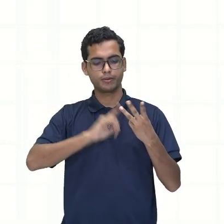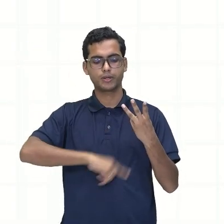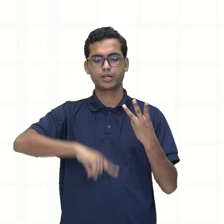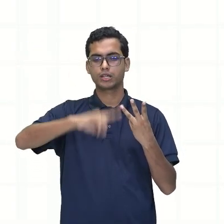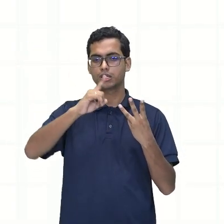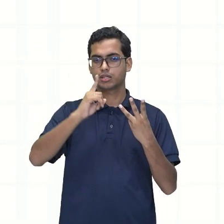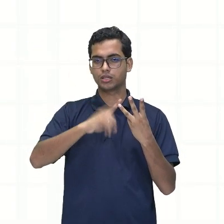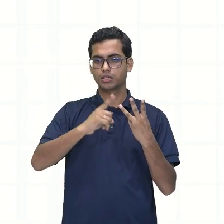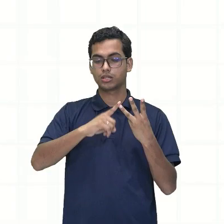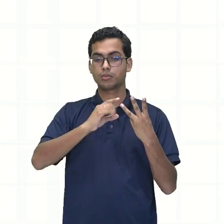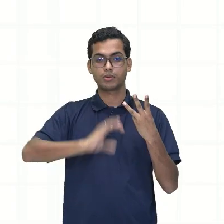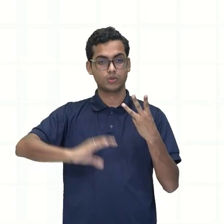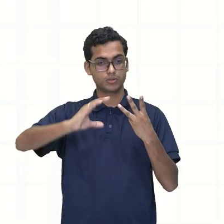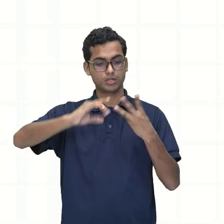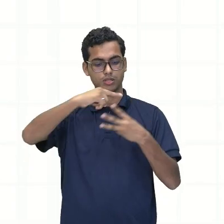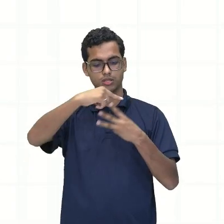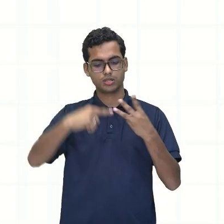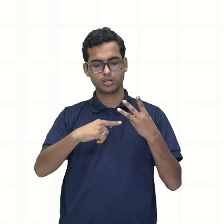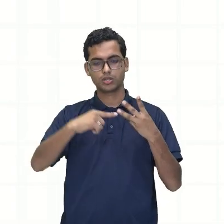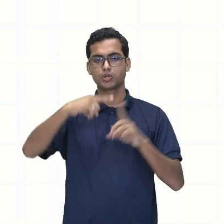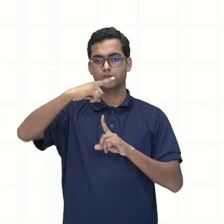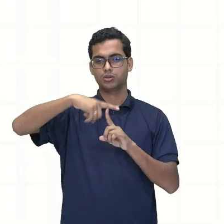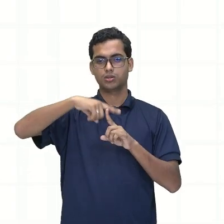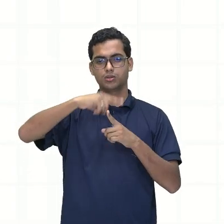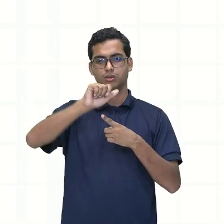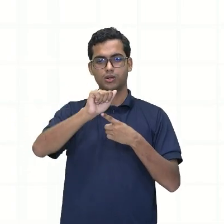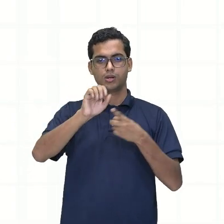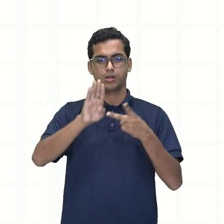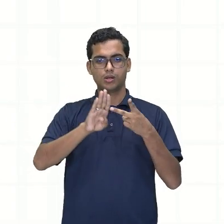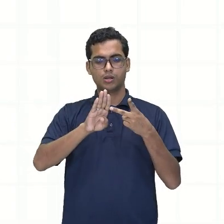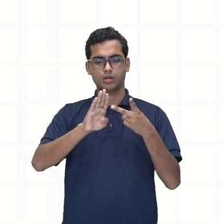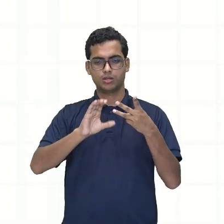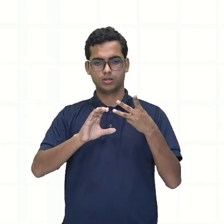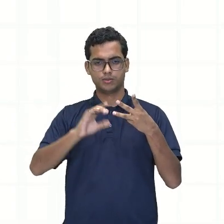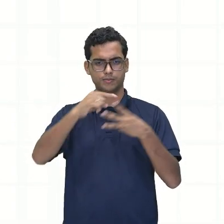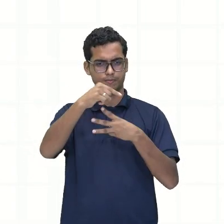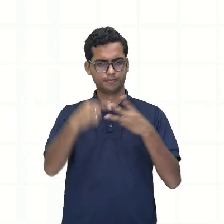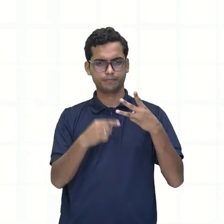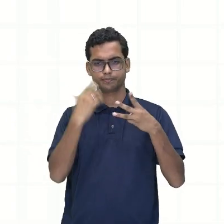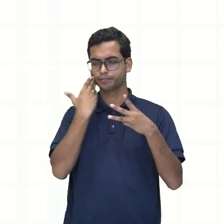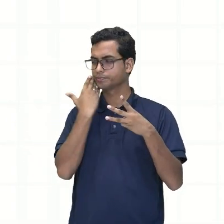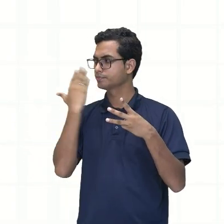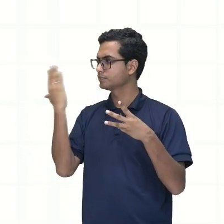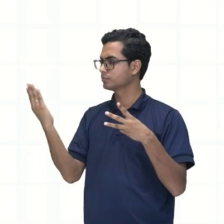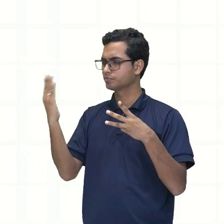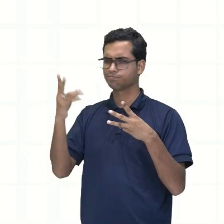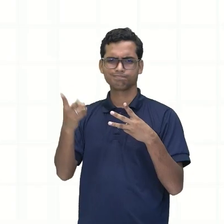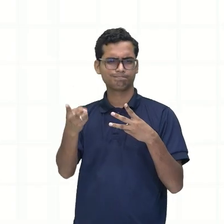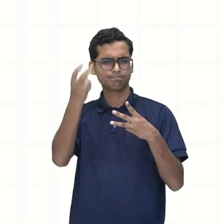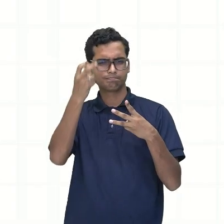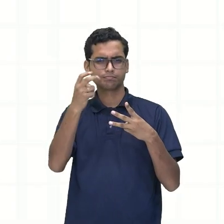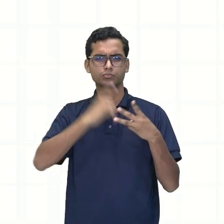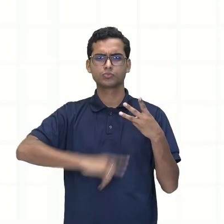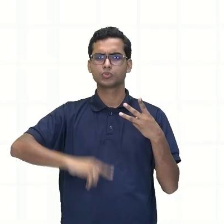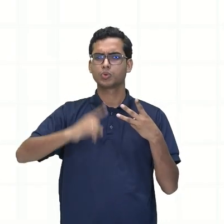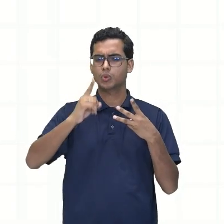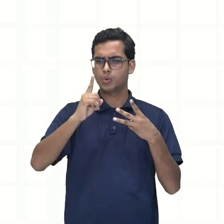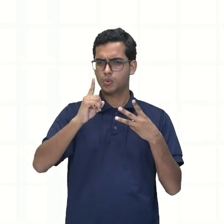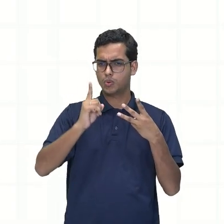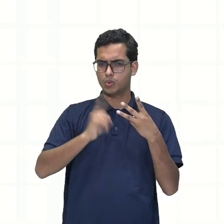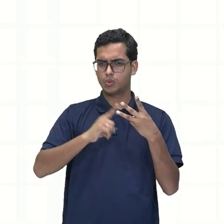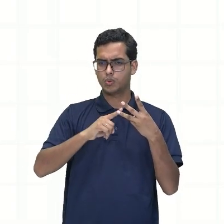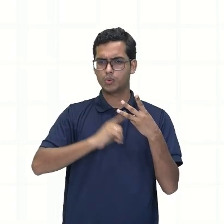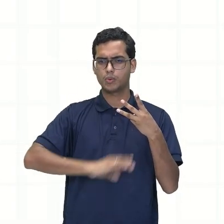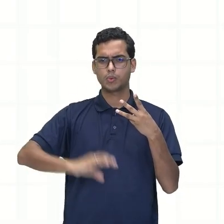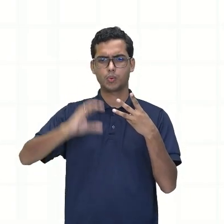Observem que o C, aqui está a camada de ozônio, o C, ele é repelido